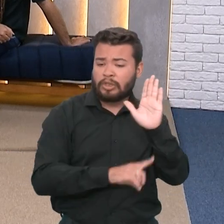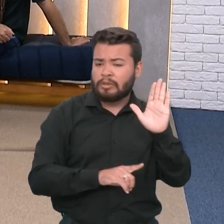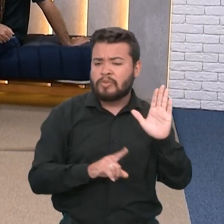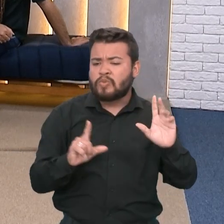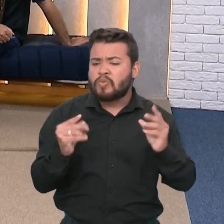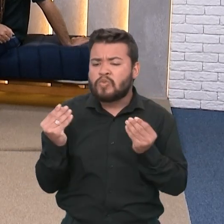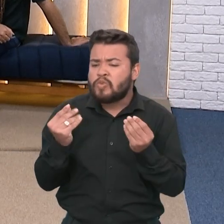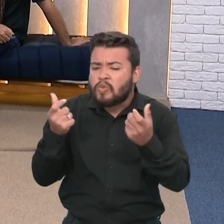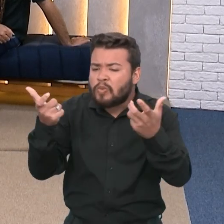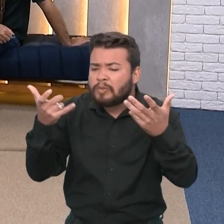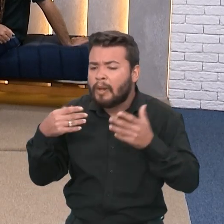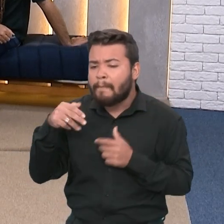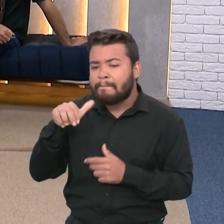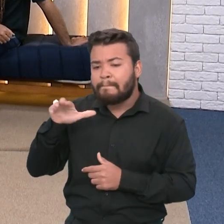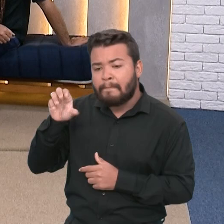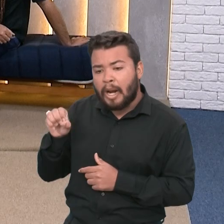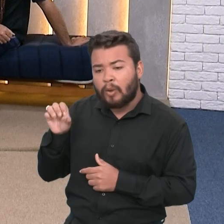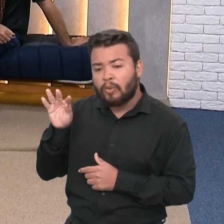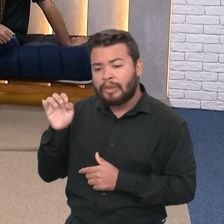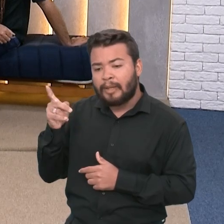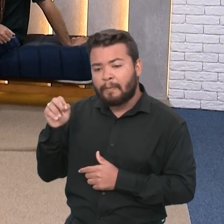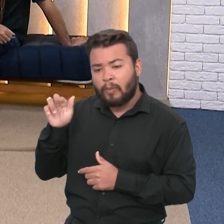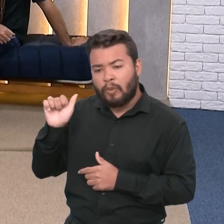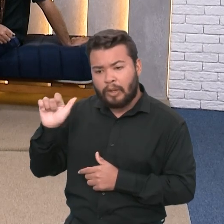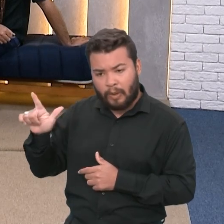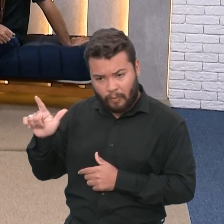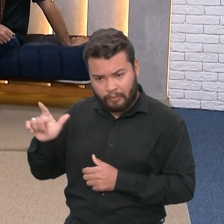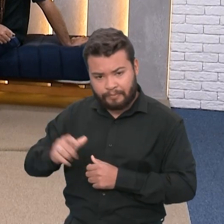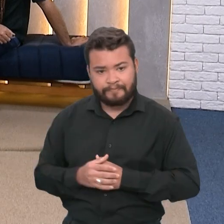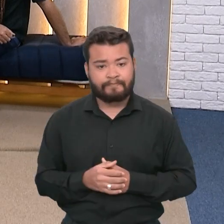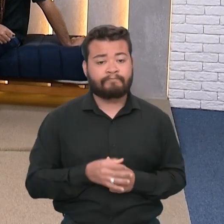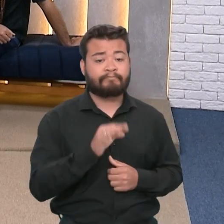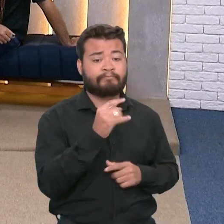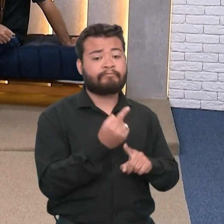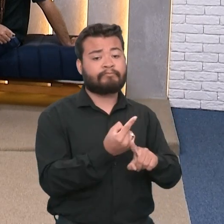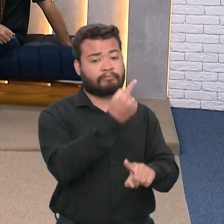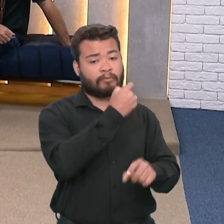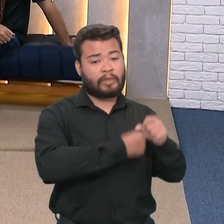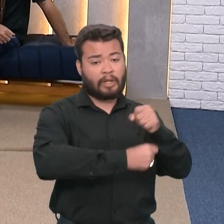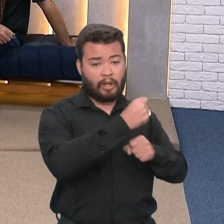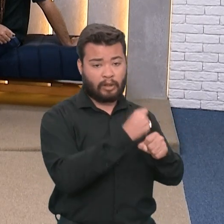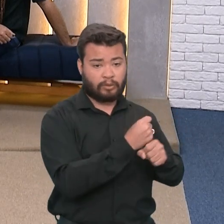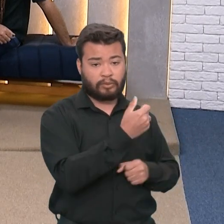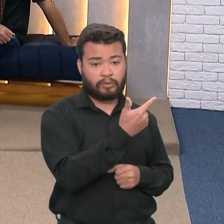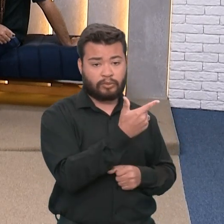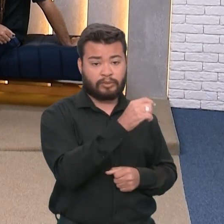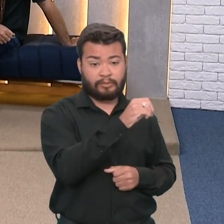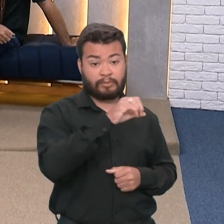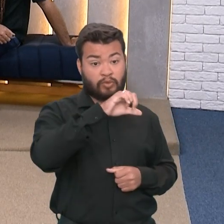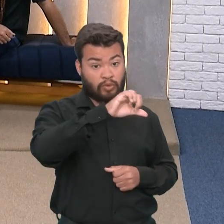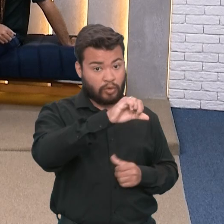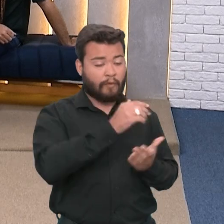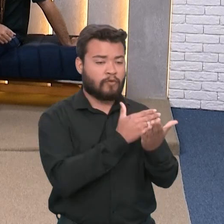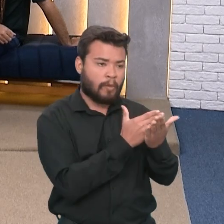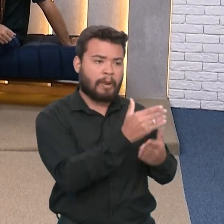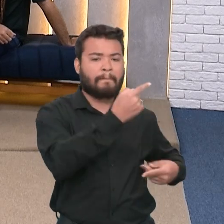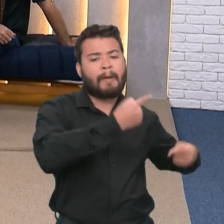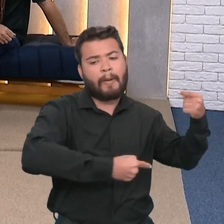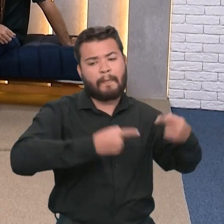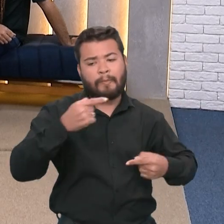Toda essa discussão do marco temporal começa mais ou menos em 2009, quando